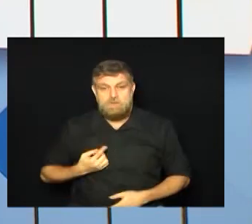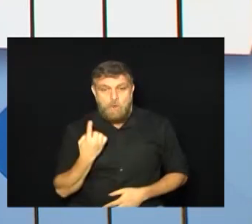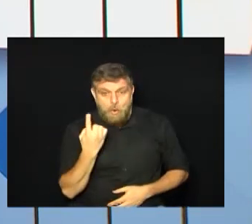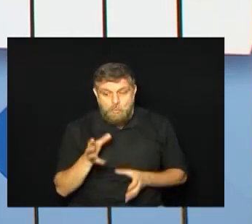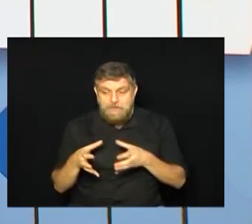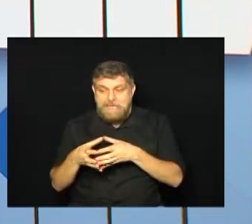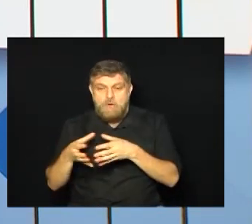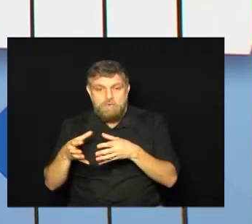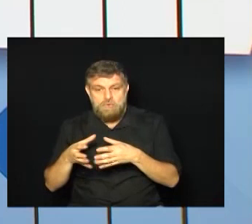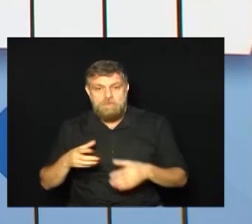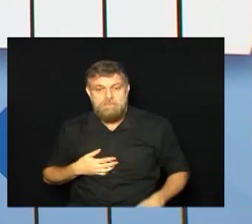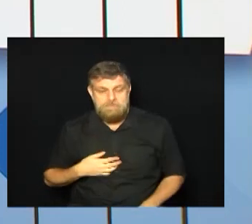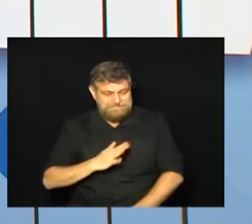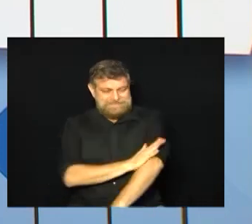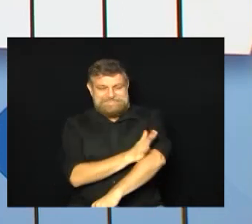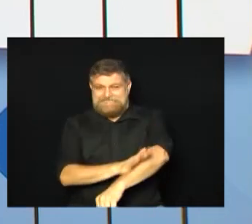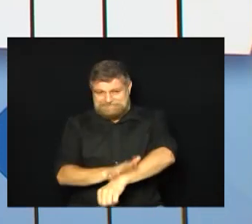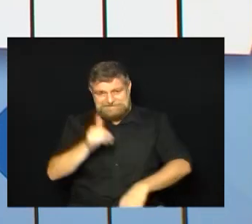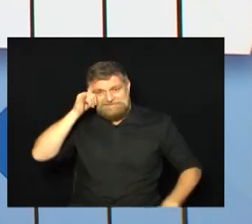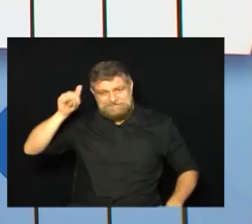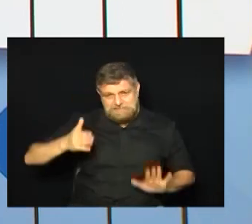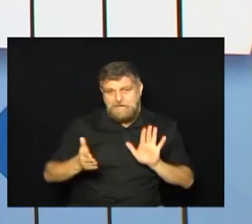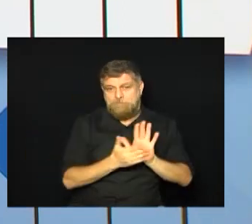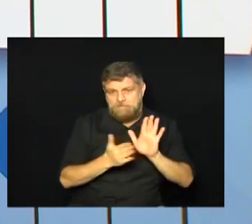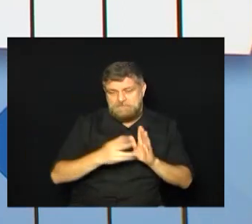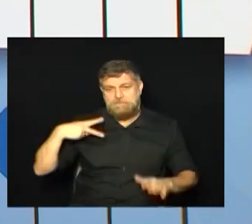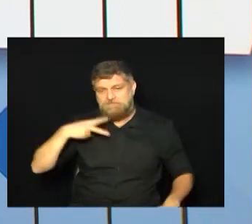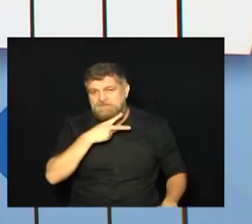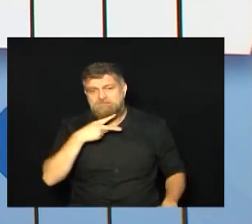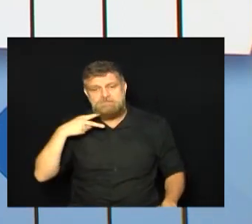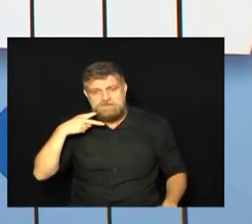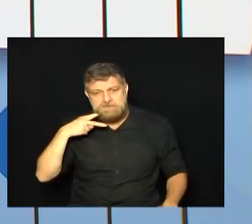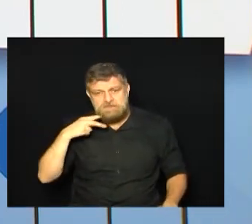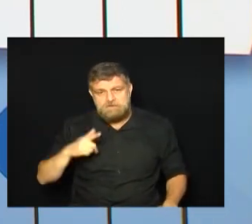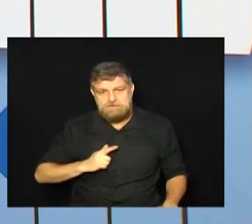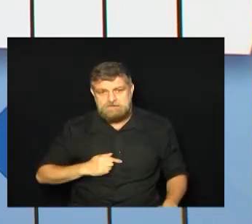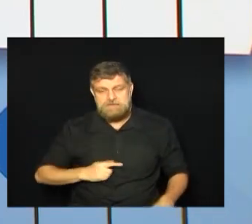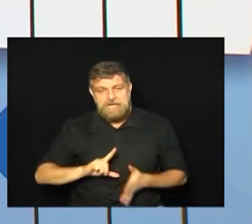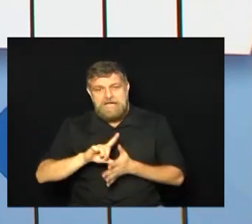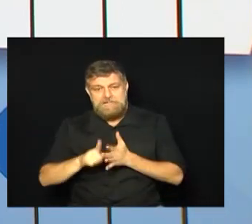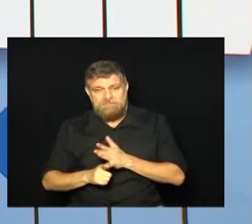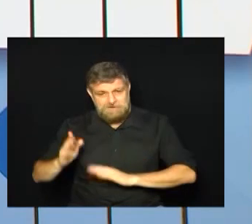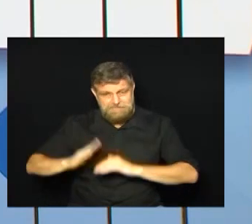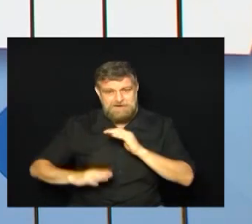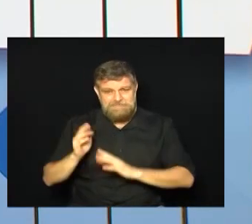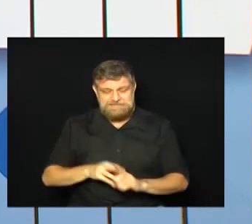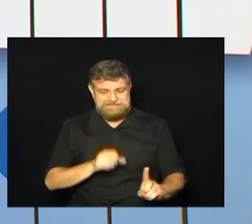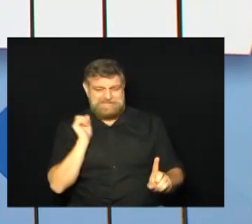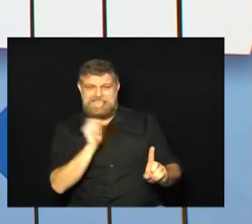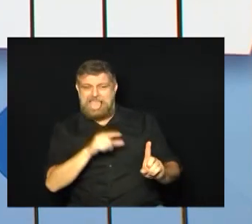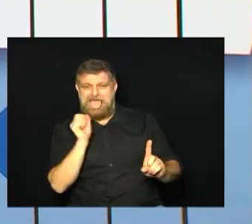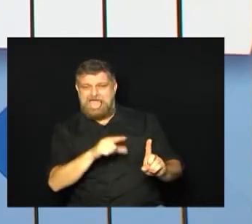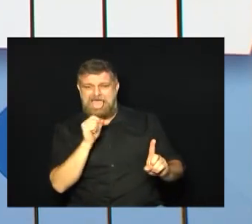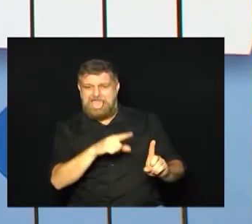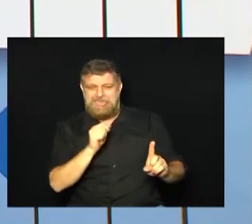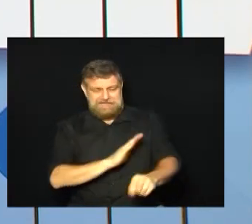Frente Parlamentar Antirracismo, que foi proposta pelo vereador Permínio Monteiro após um ato de injúria racial